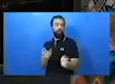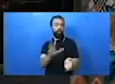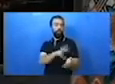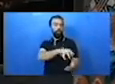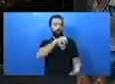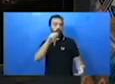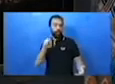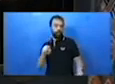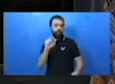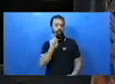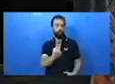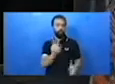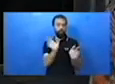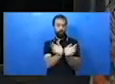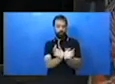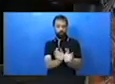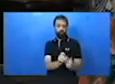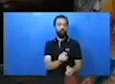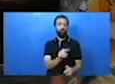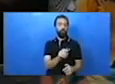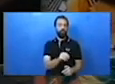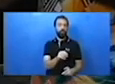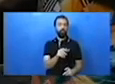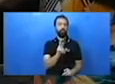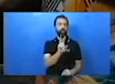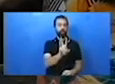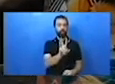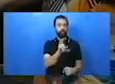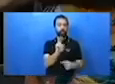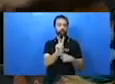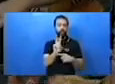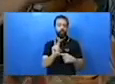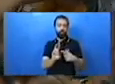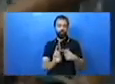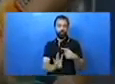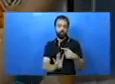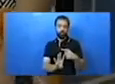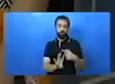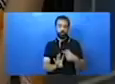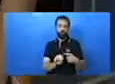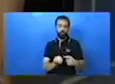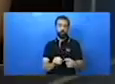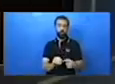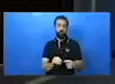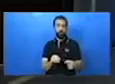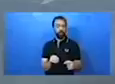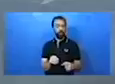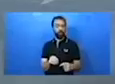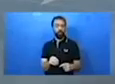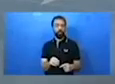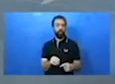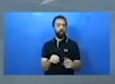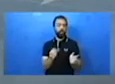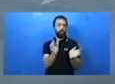de 4. Quantos palitos tem em 2 grupos? Um grupo, quarto ano, tem